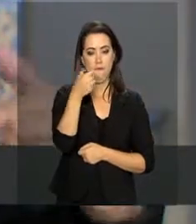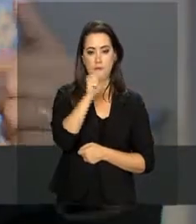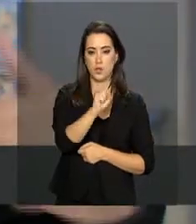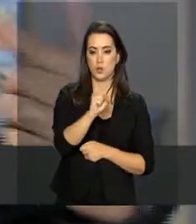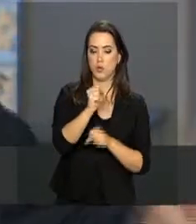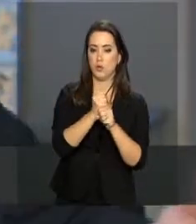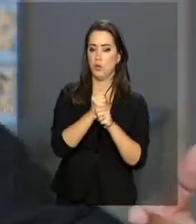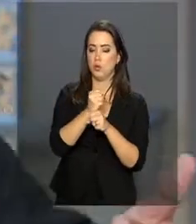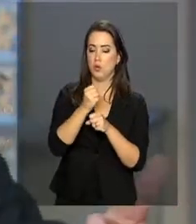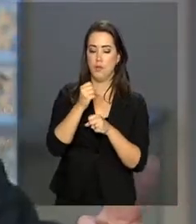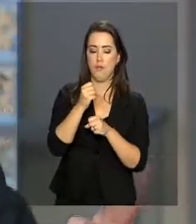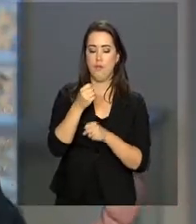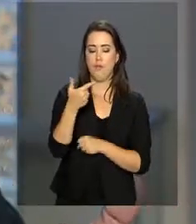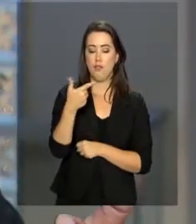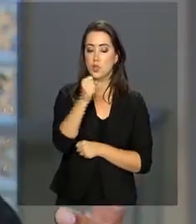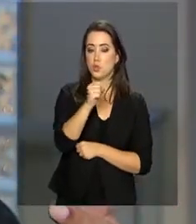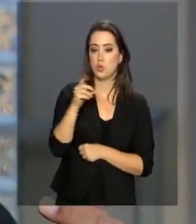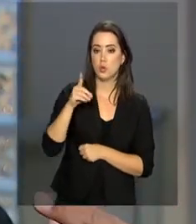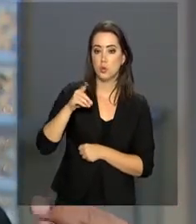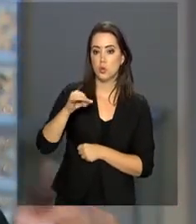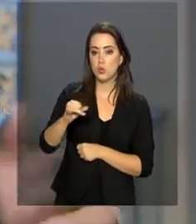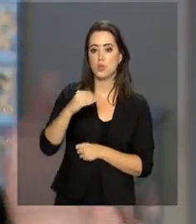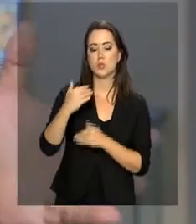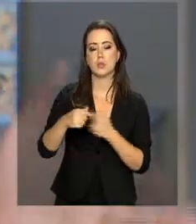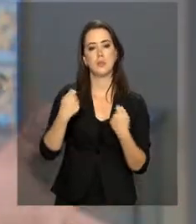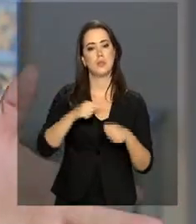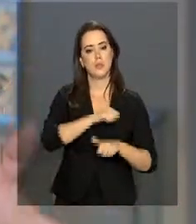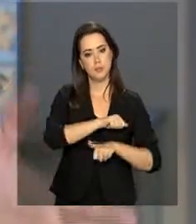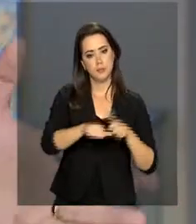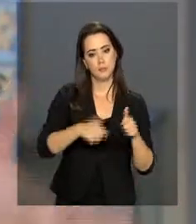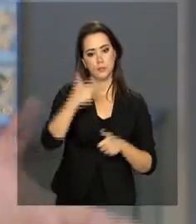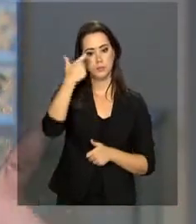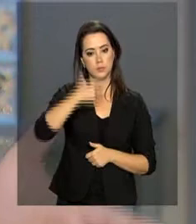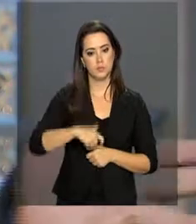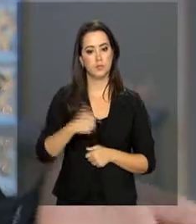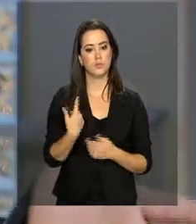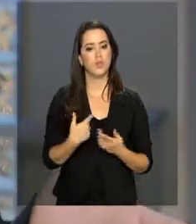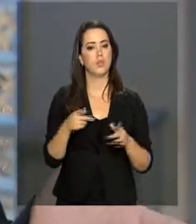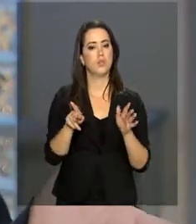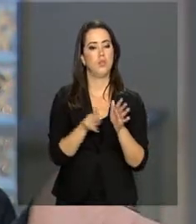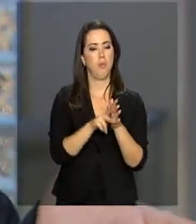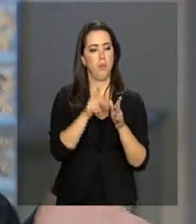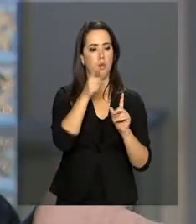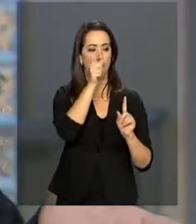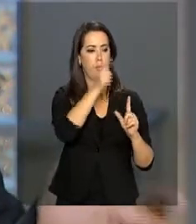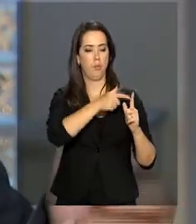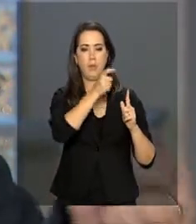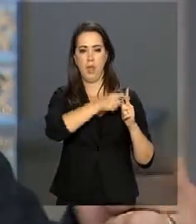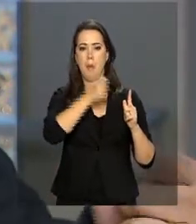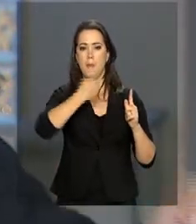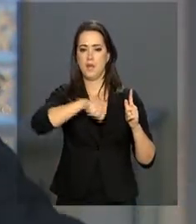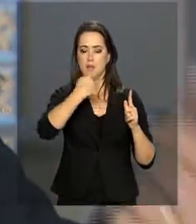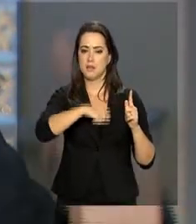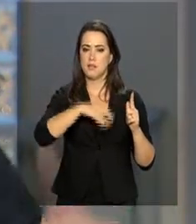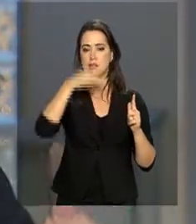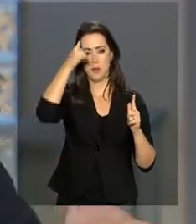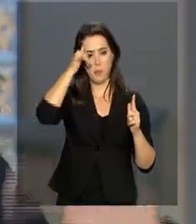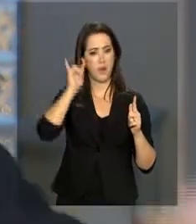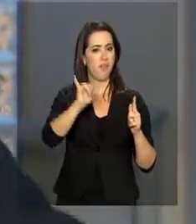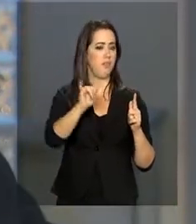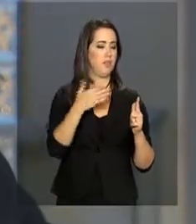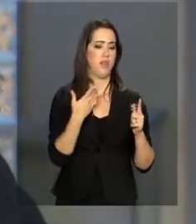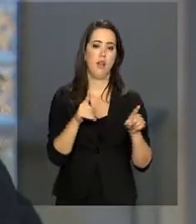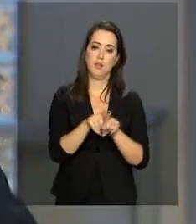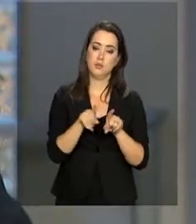tem que ter uma mudança nesse comportamento dela também que desde há a barreira física ela é necessária tanto para prevenir o hiv